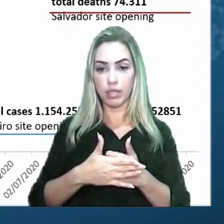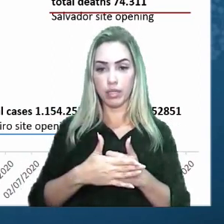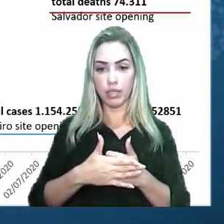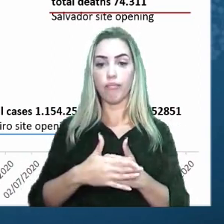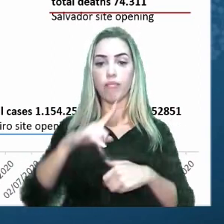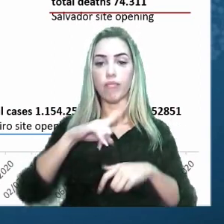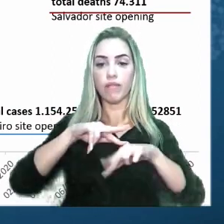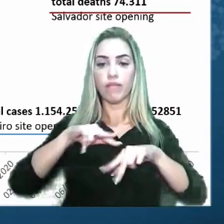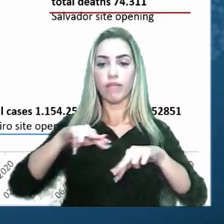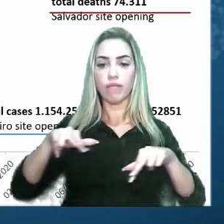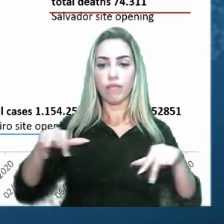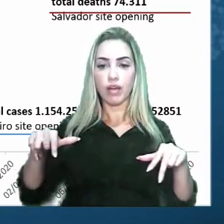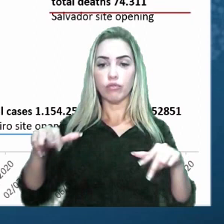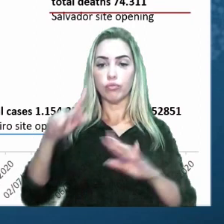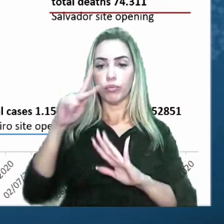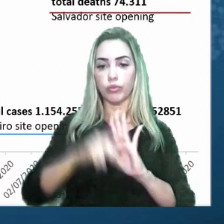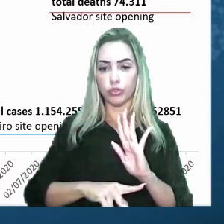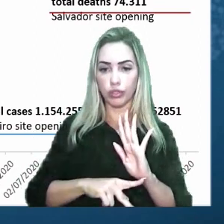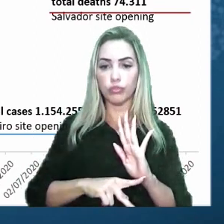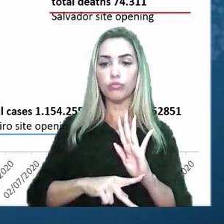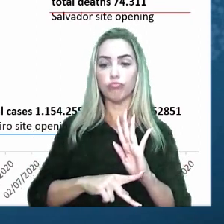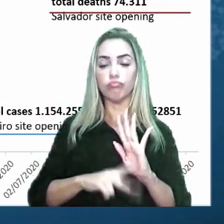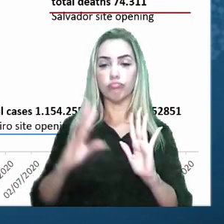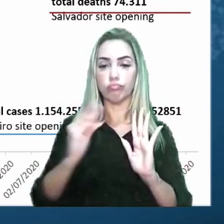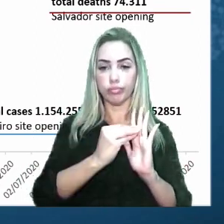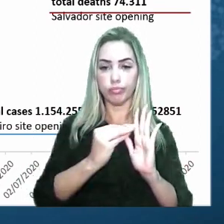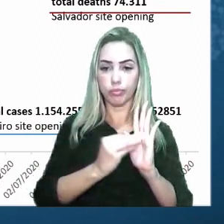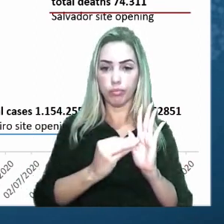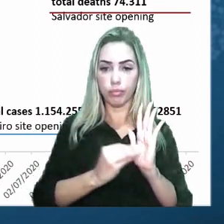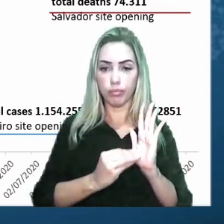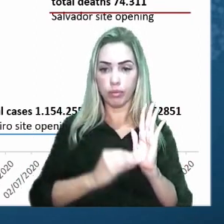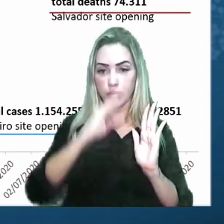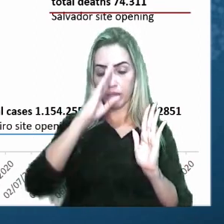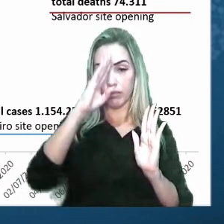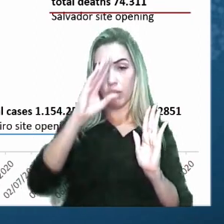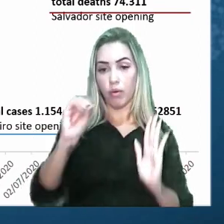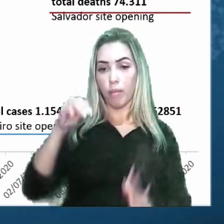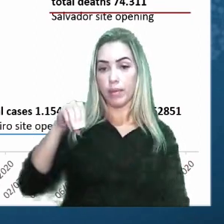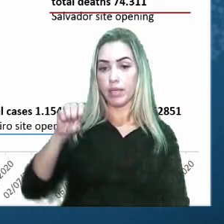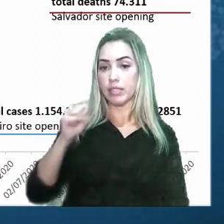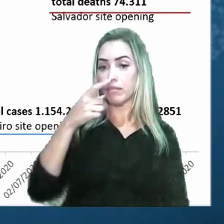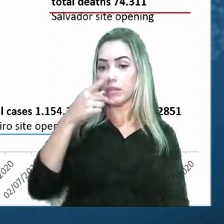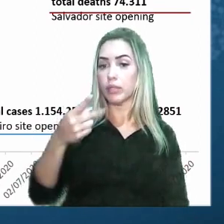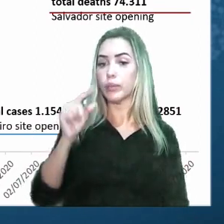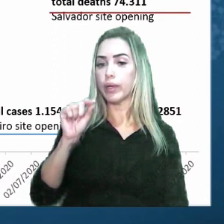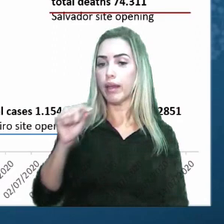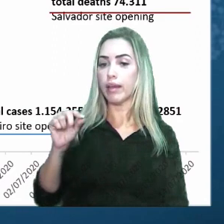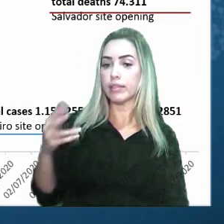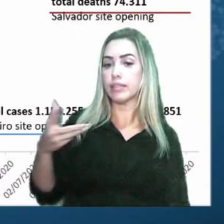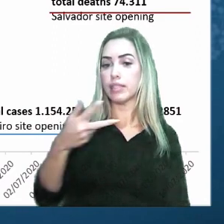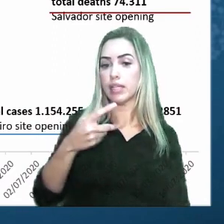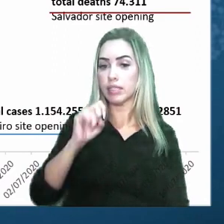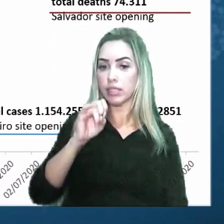vários projetos foram colocados, como principalmente um pela OMS, dizendo que seria excelente se a gente conseguisse, em